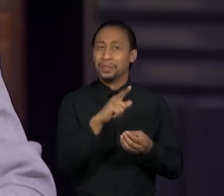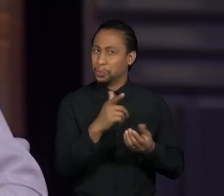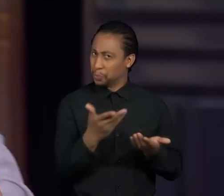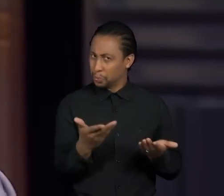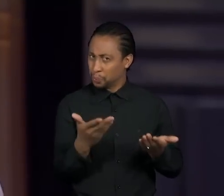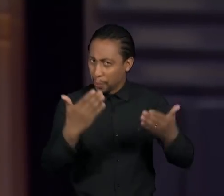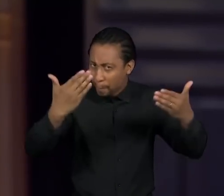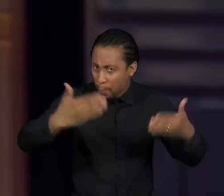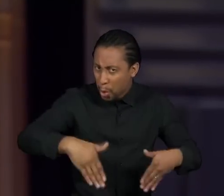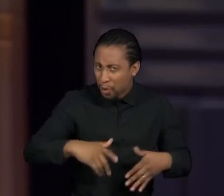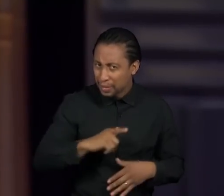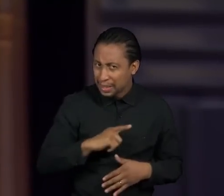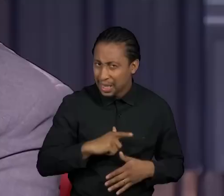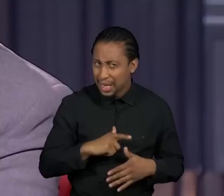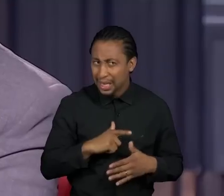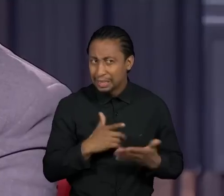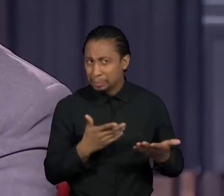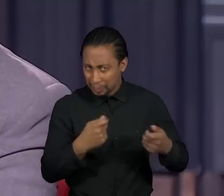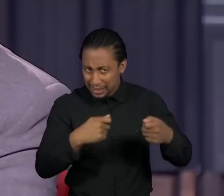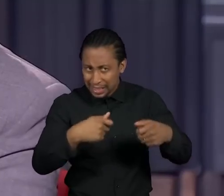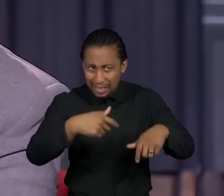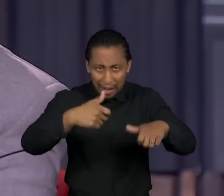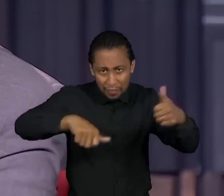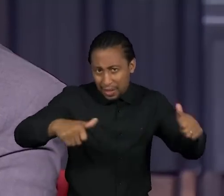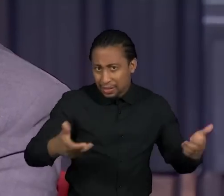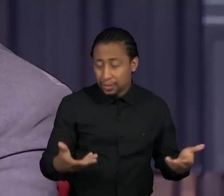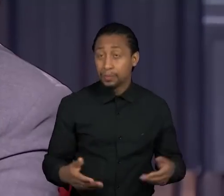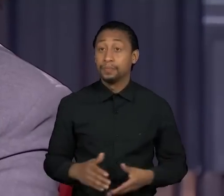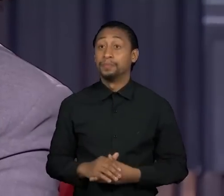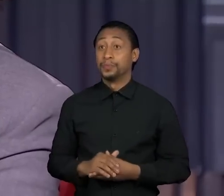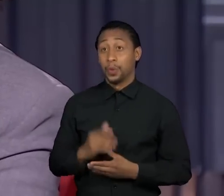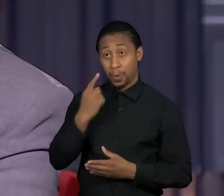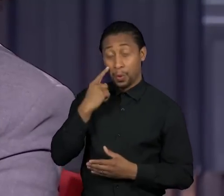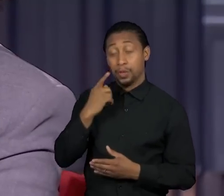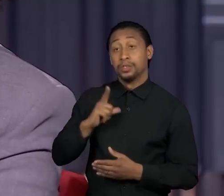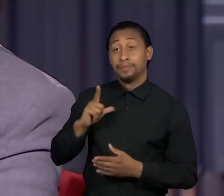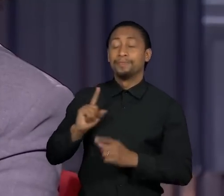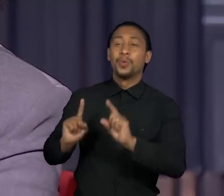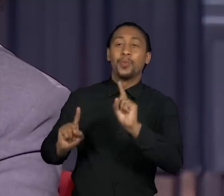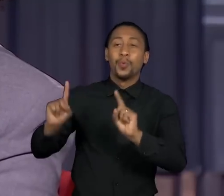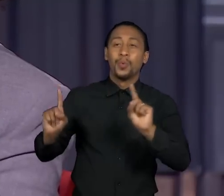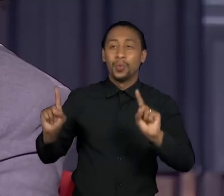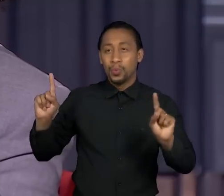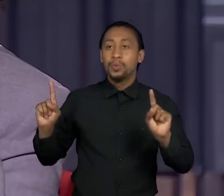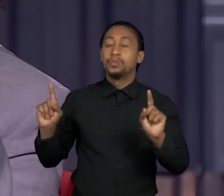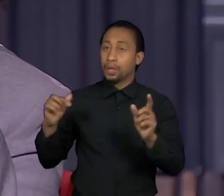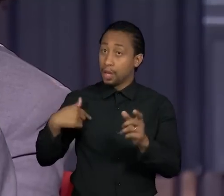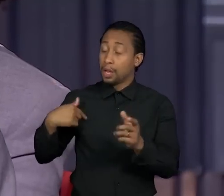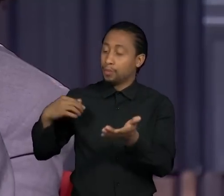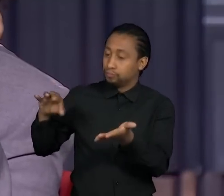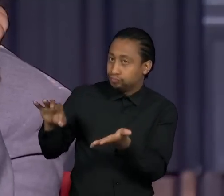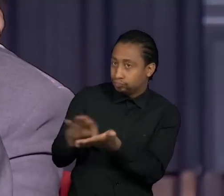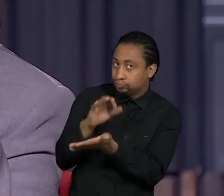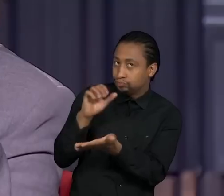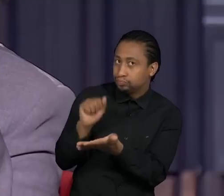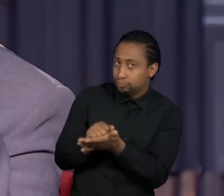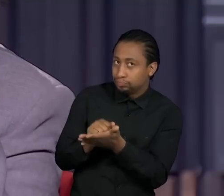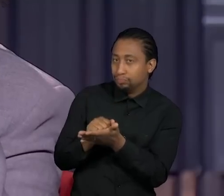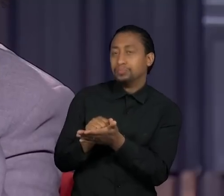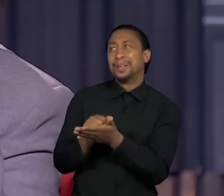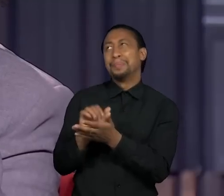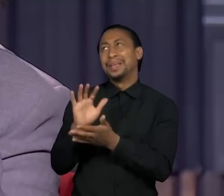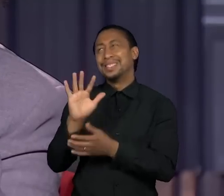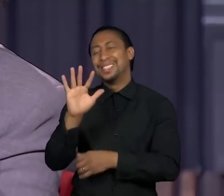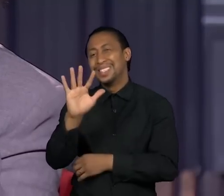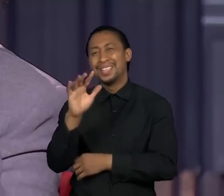vestibular? Tem teste? Como é que funciona? Pô, eu ia me inscrever num concurso que eles fizeram. Eles fizeram um concurso Futura Exporta. Só